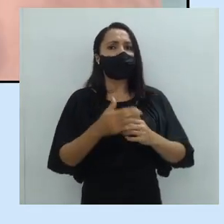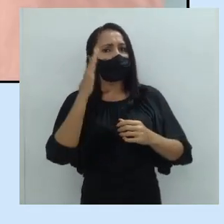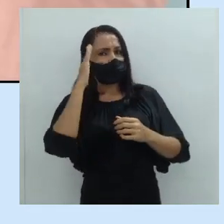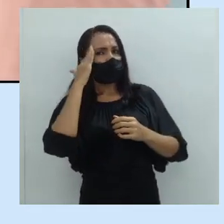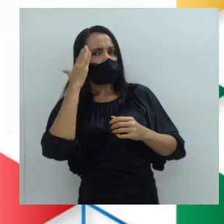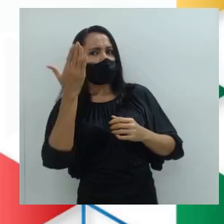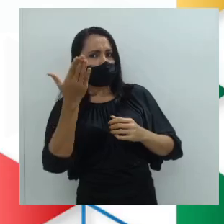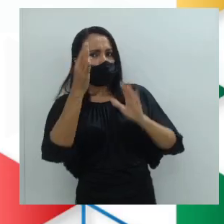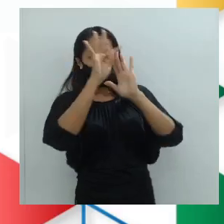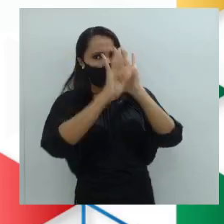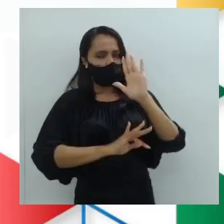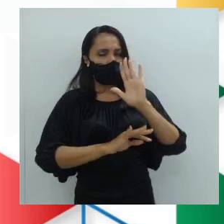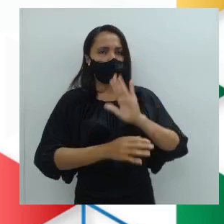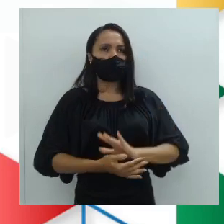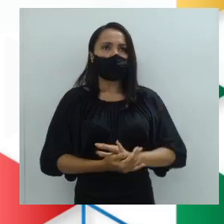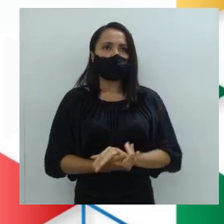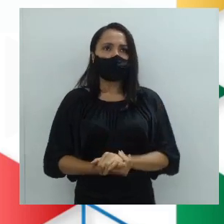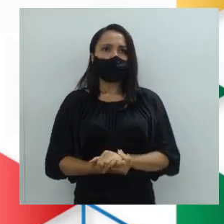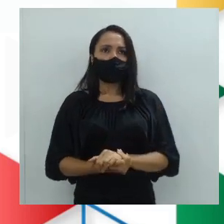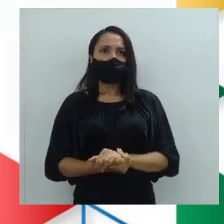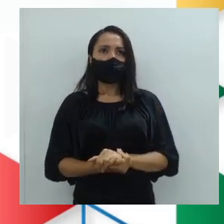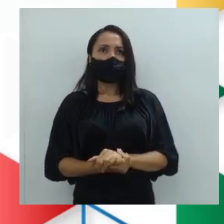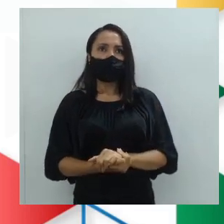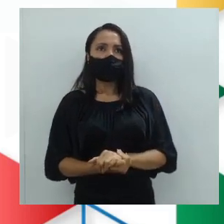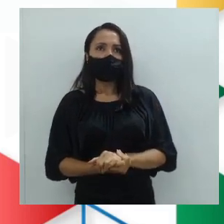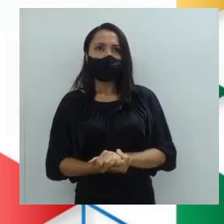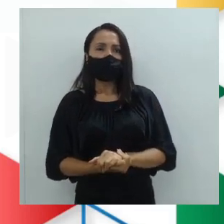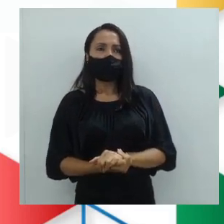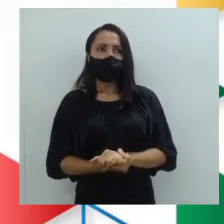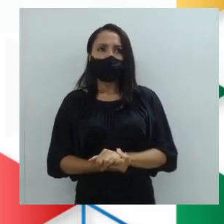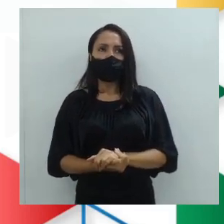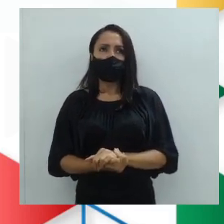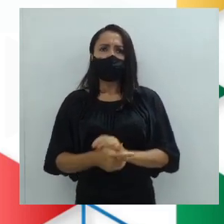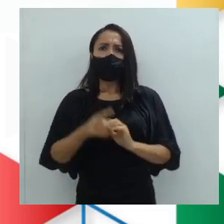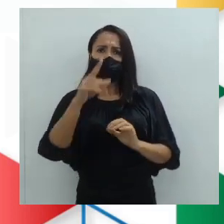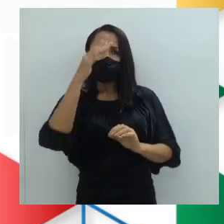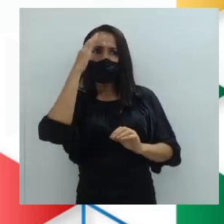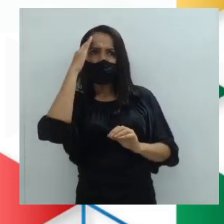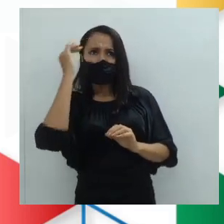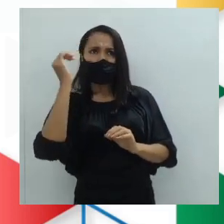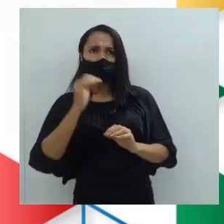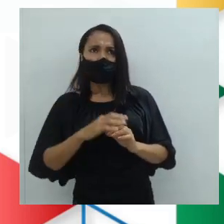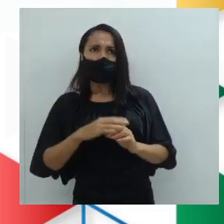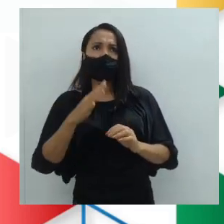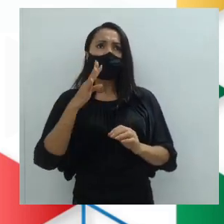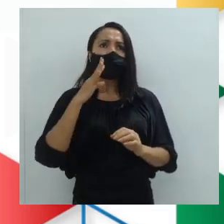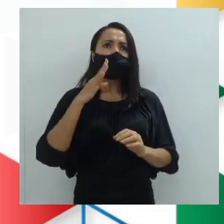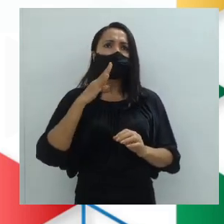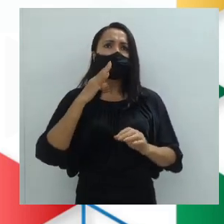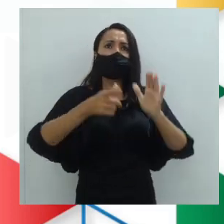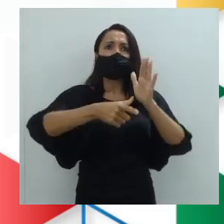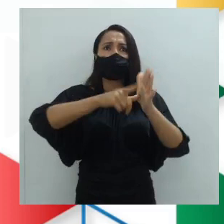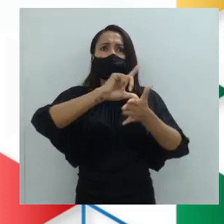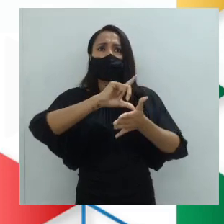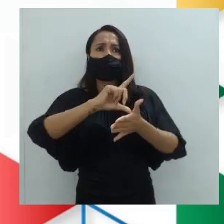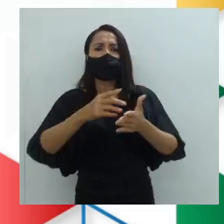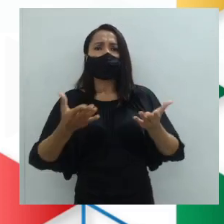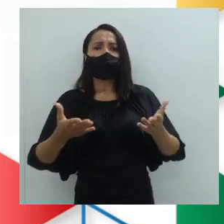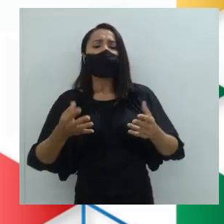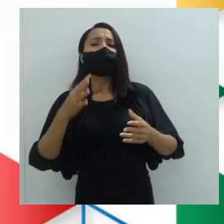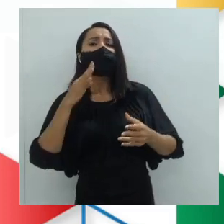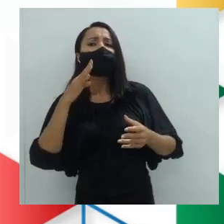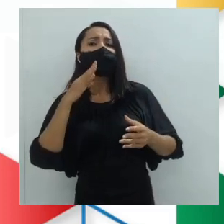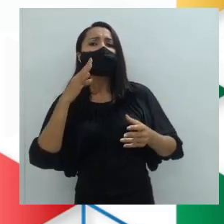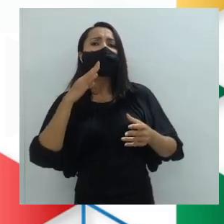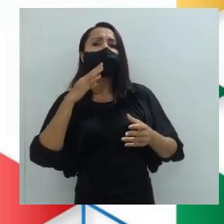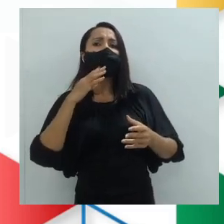aqui? Olhem para a tela. Vamos agora. Vejam só, você sabia os conhecimentos prévios? O que são conhecimentos